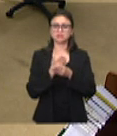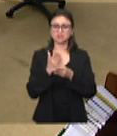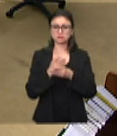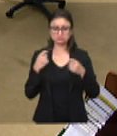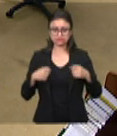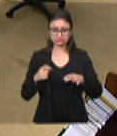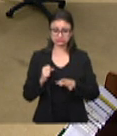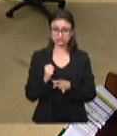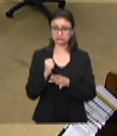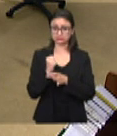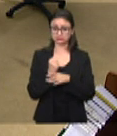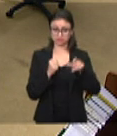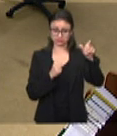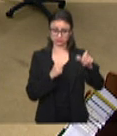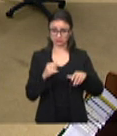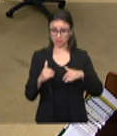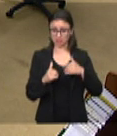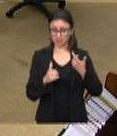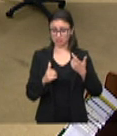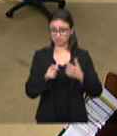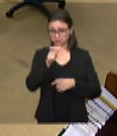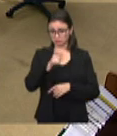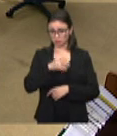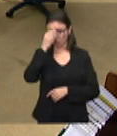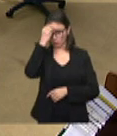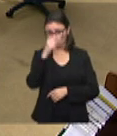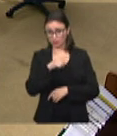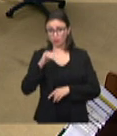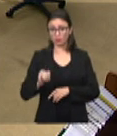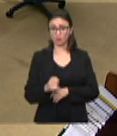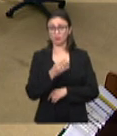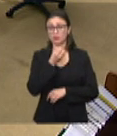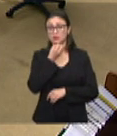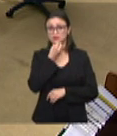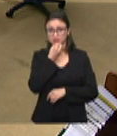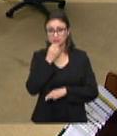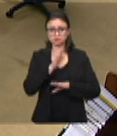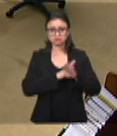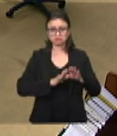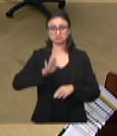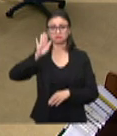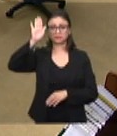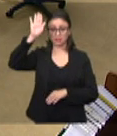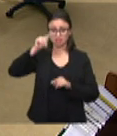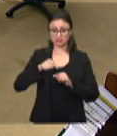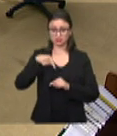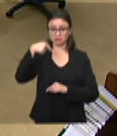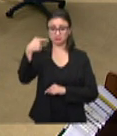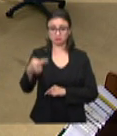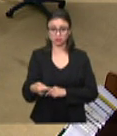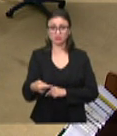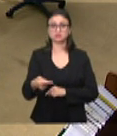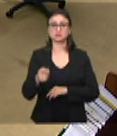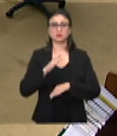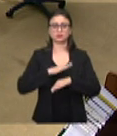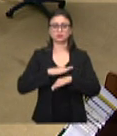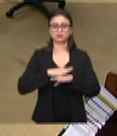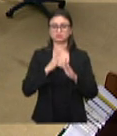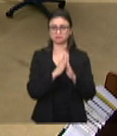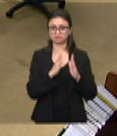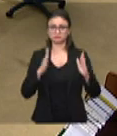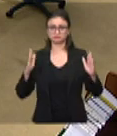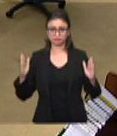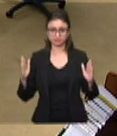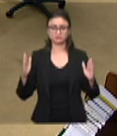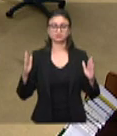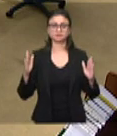deve-se garantir ao réu delatado a oportunidade de se manifestar após o decurso do prazo concedido ao